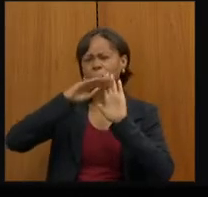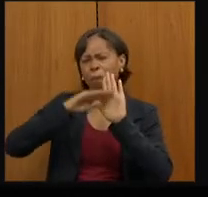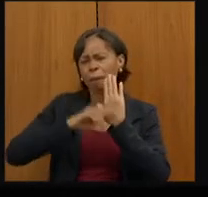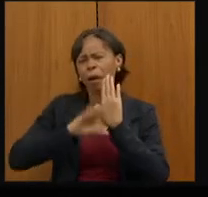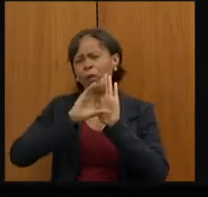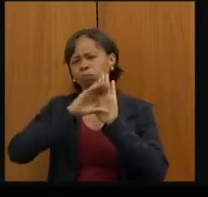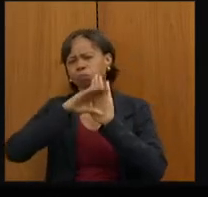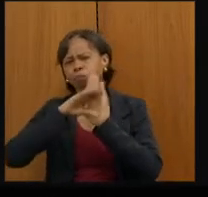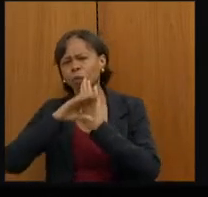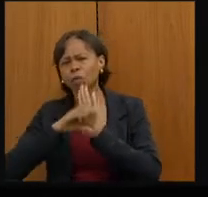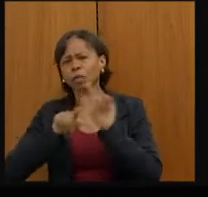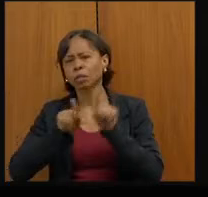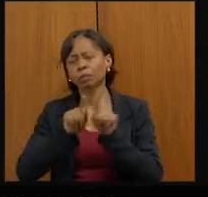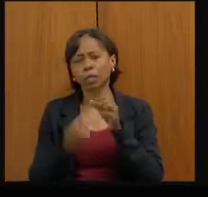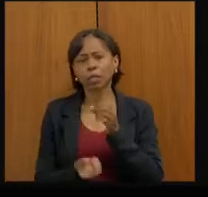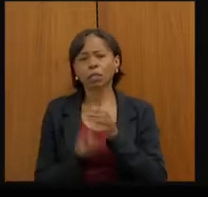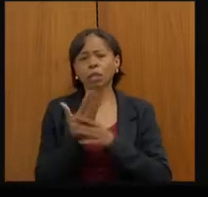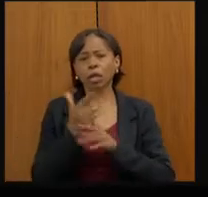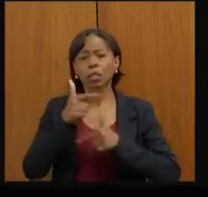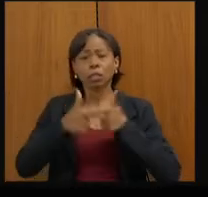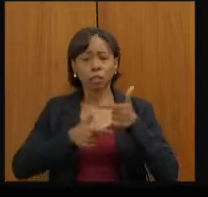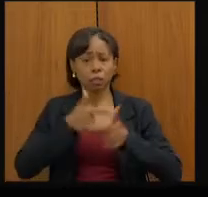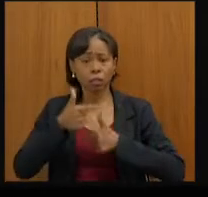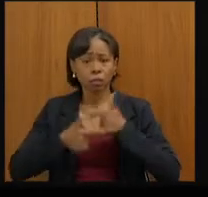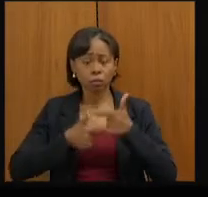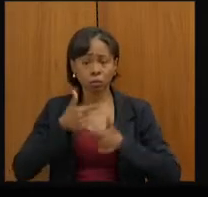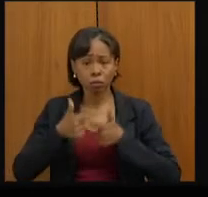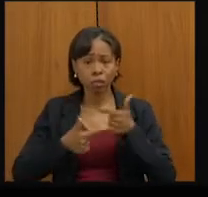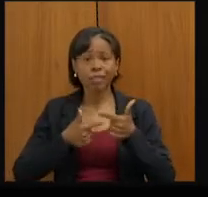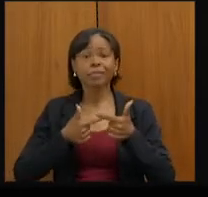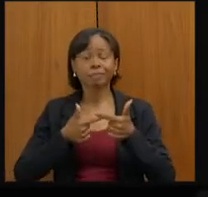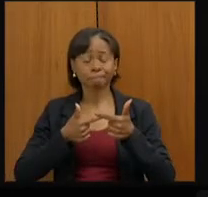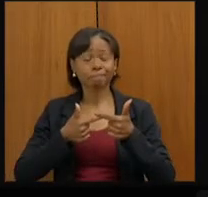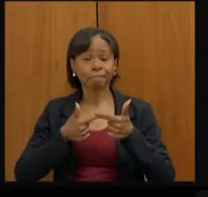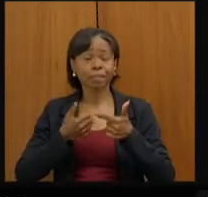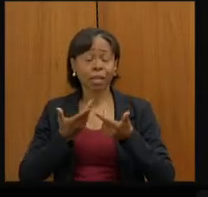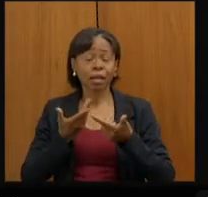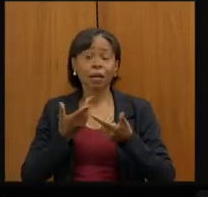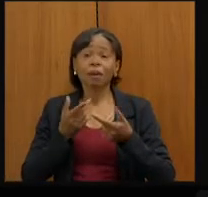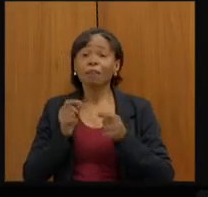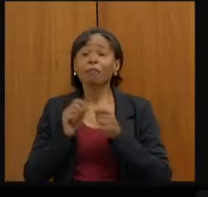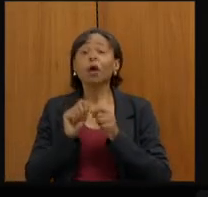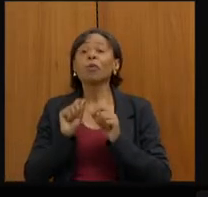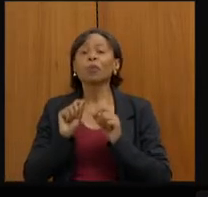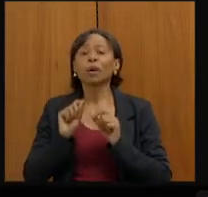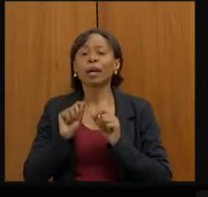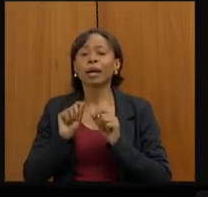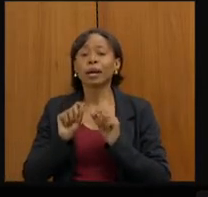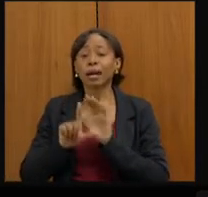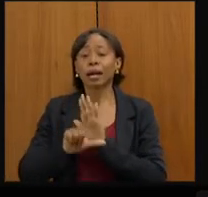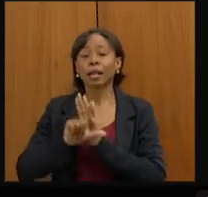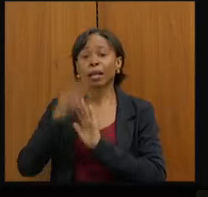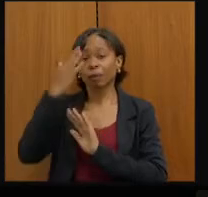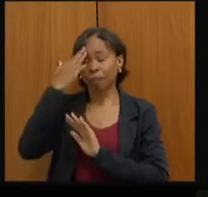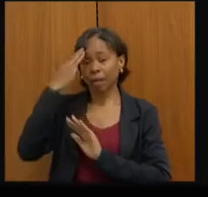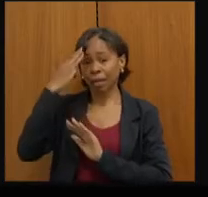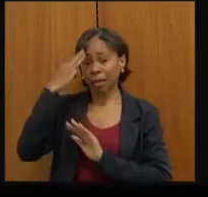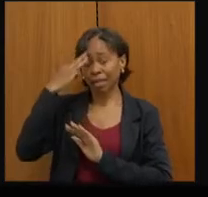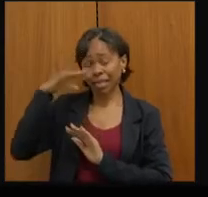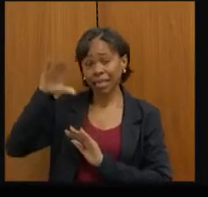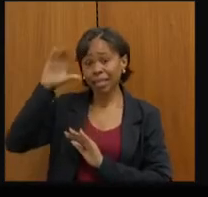criação e serviços é realmente põe a Lei Maria da Penha o nome divisor de águas da nossa realidade